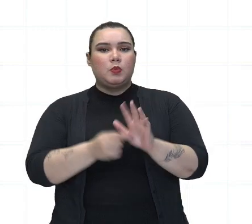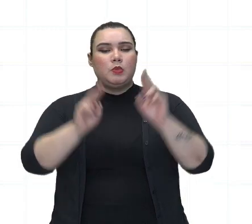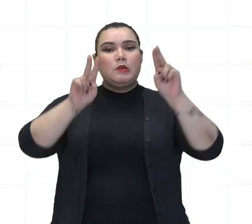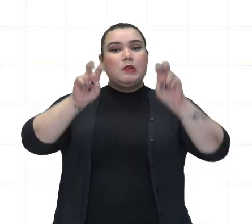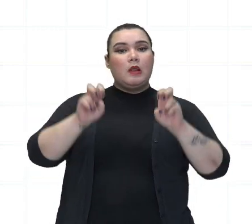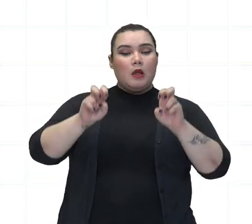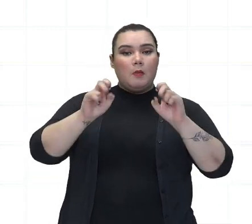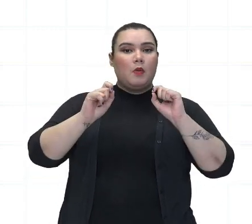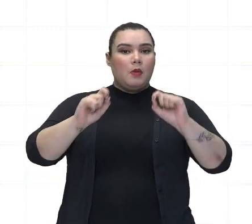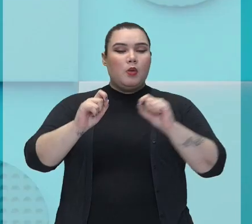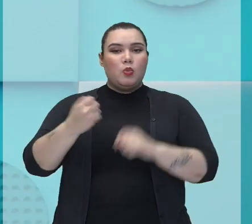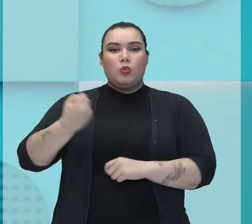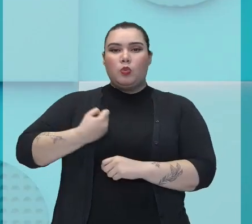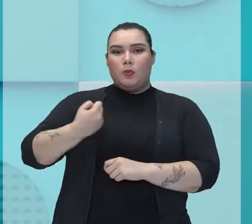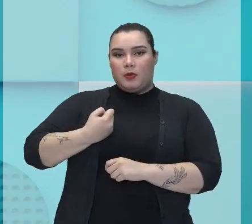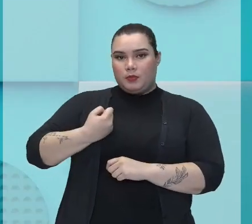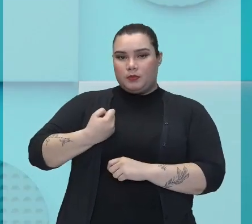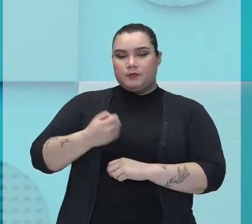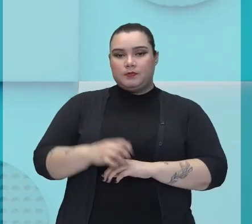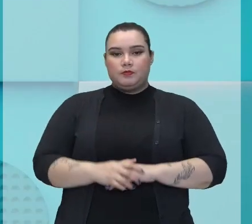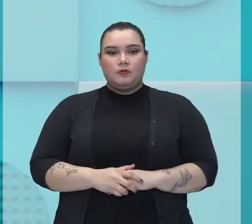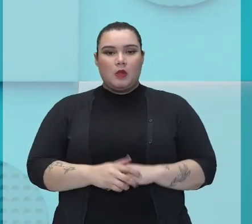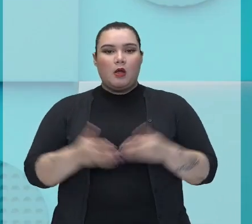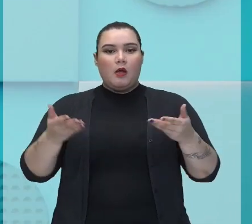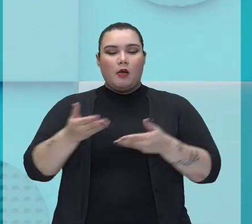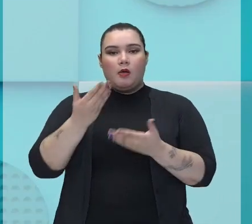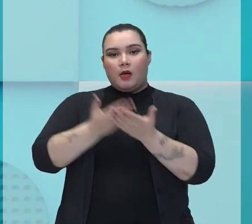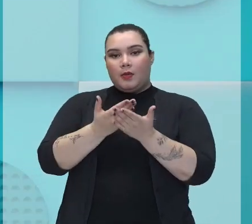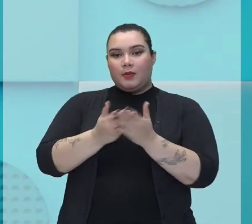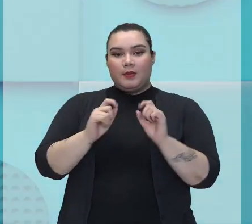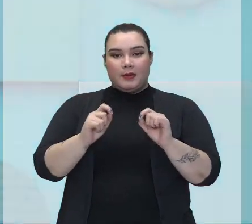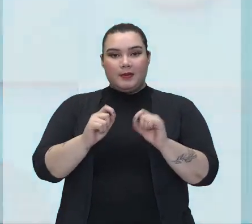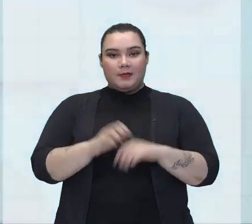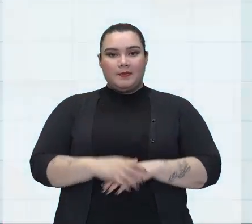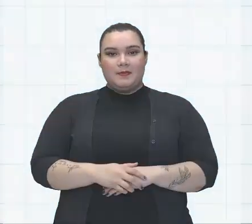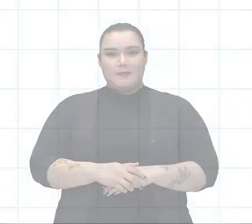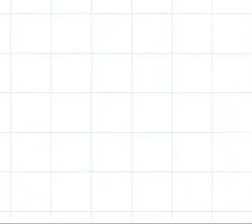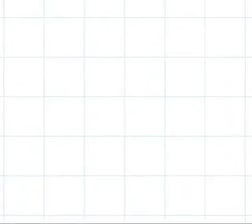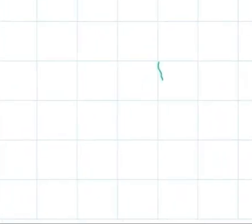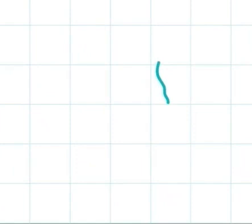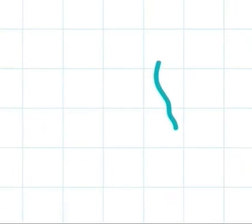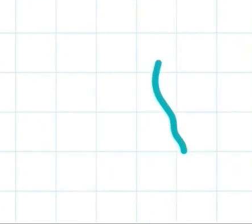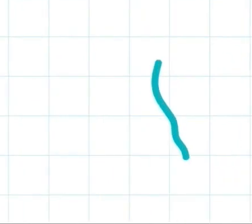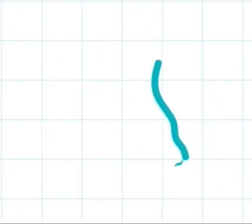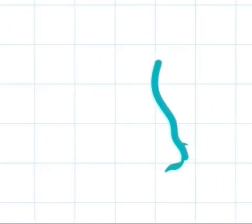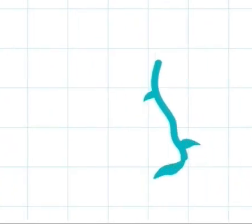flexões numeral. Vamos conhecer aí a nossa aula de hoje.